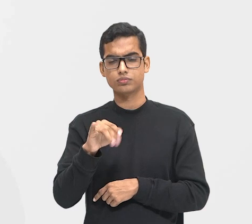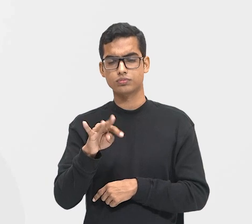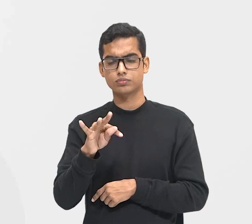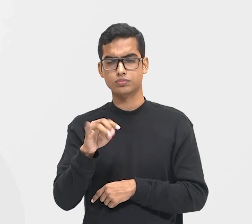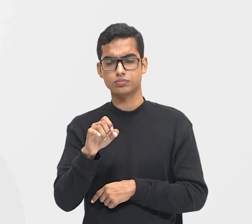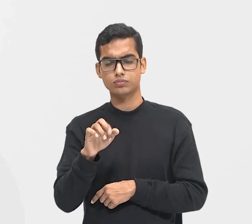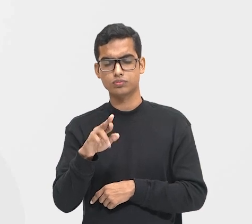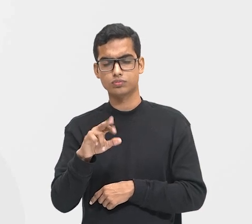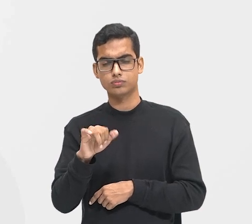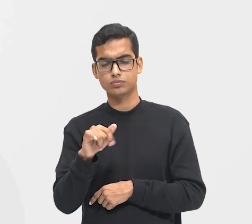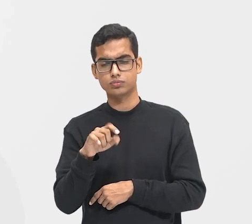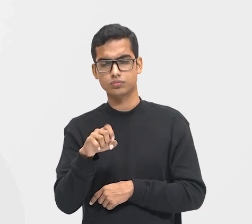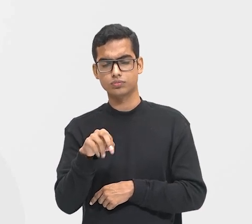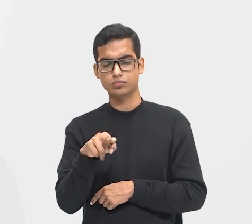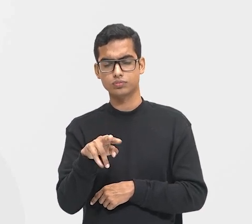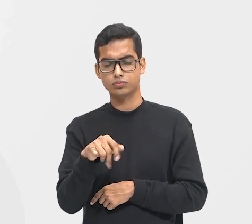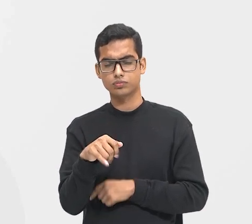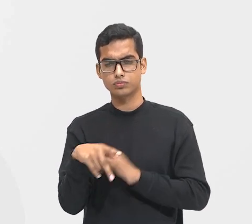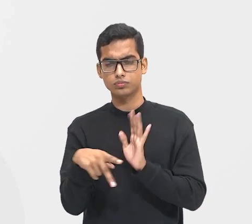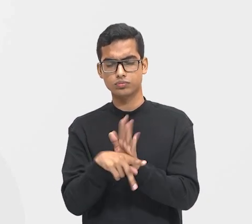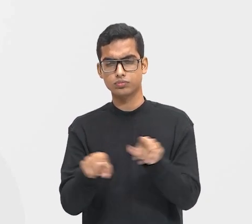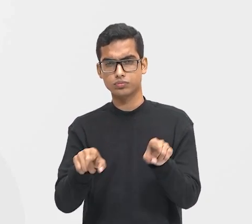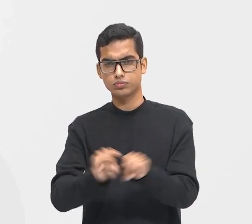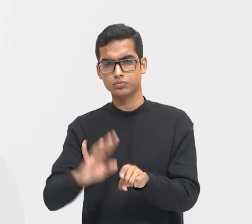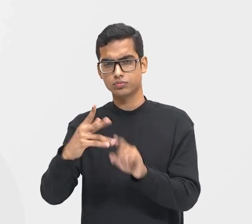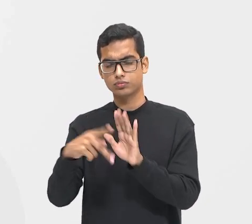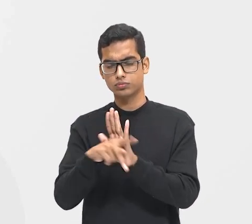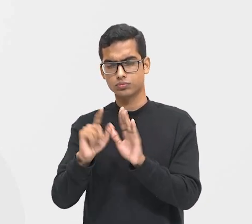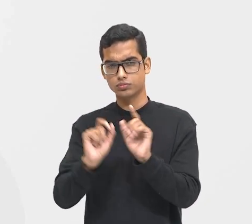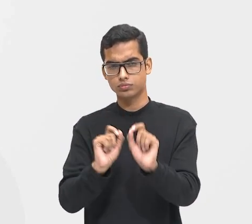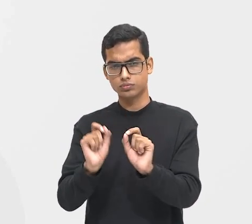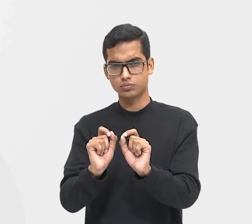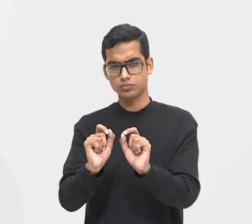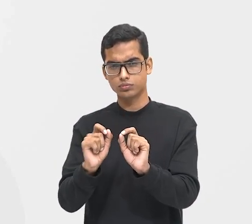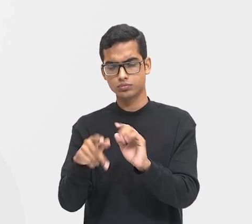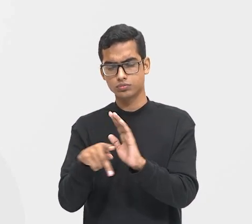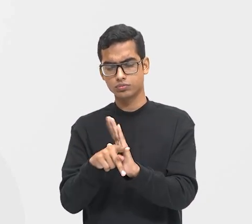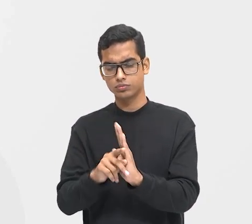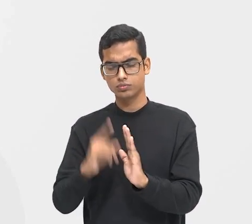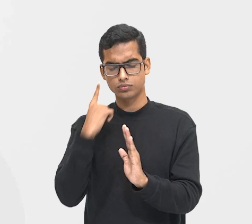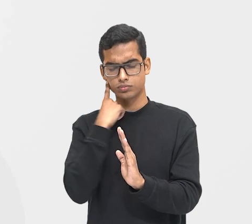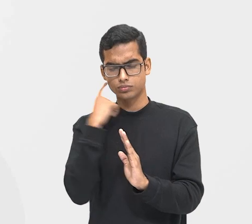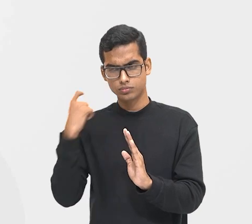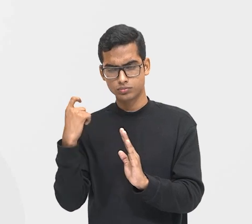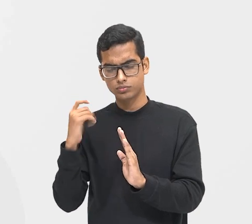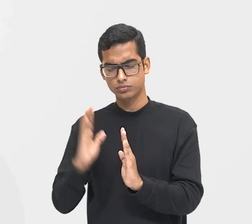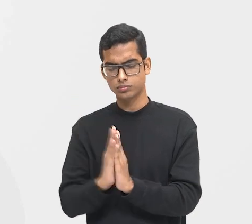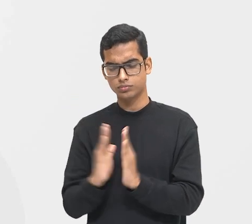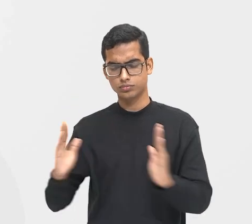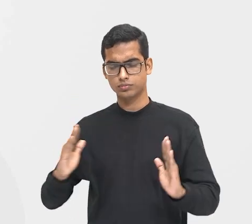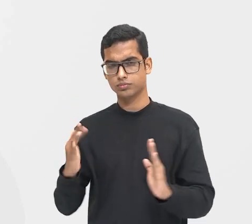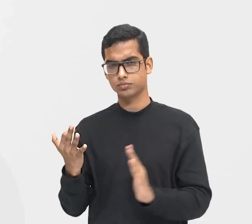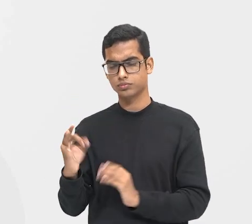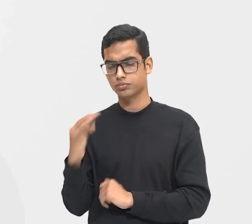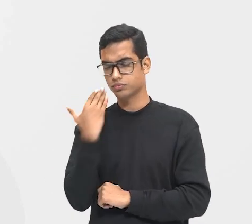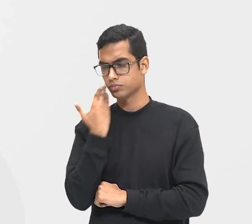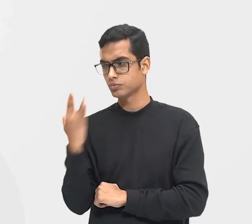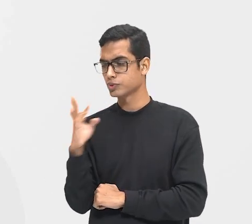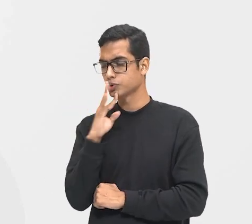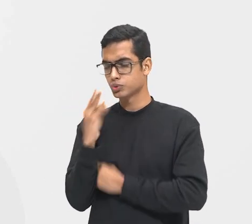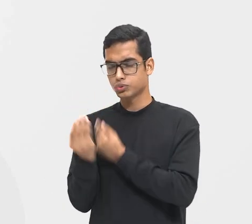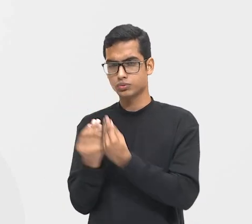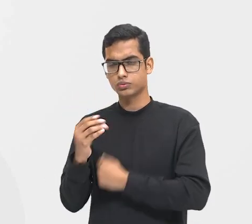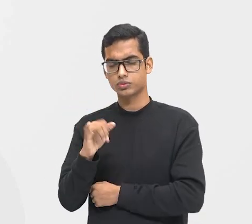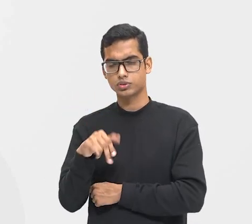né? Quando duas ondas se encontram, ocorre uma interação entre suas amplitudes,